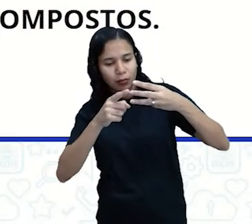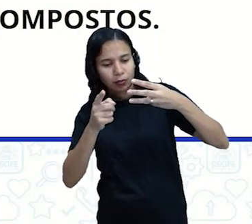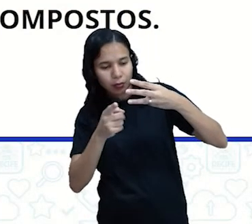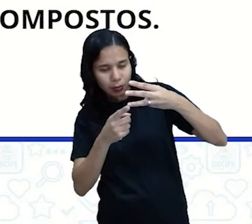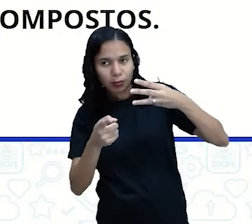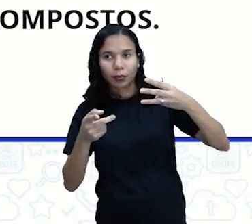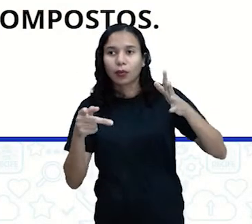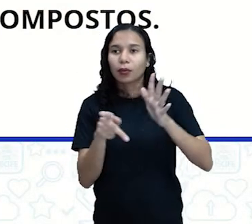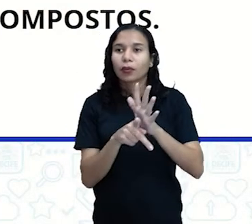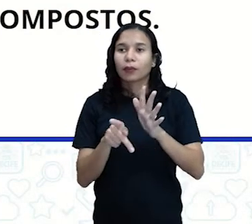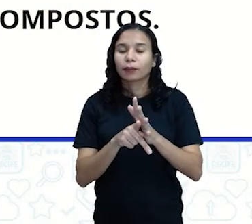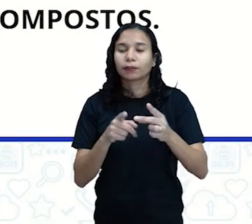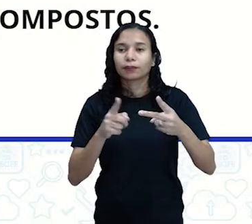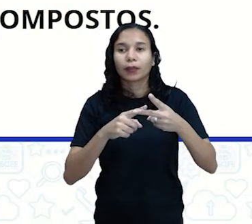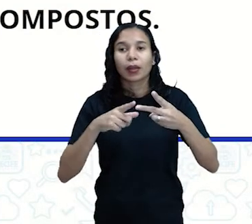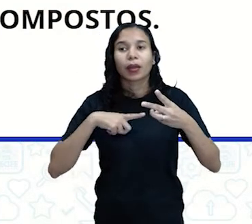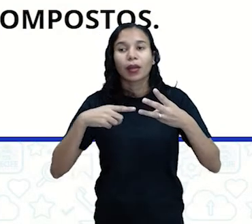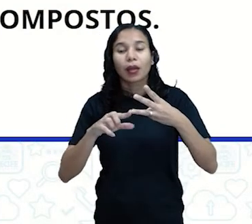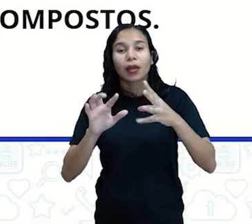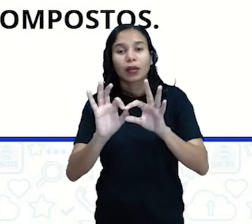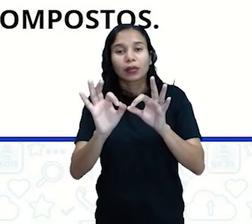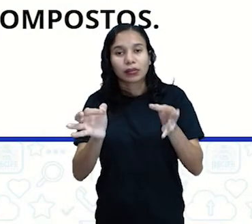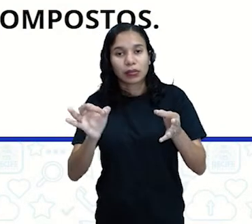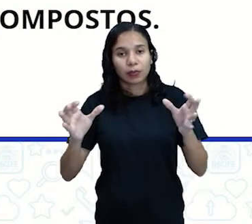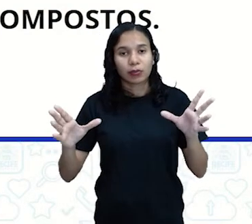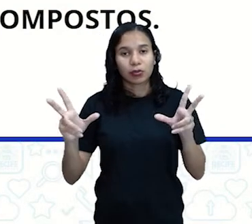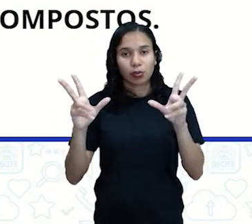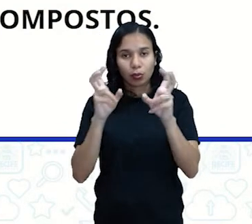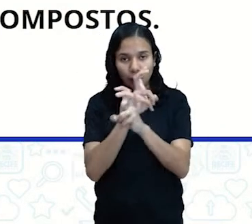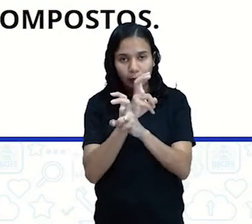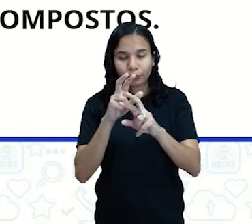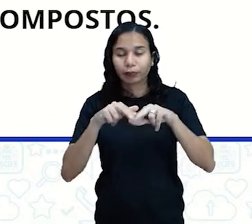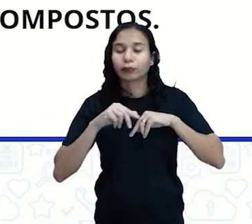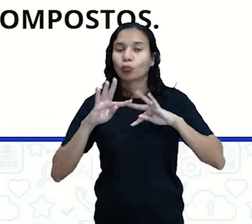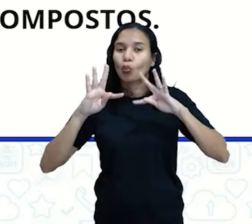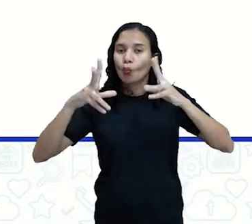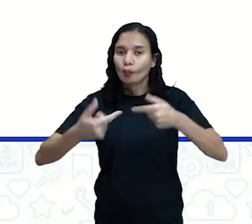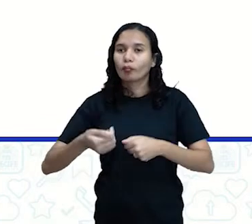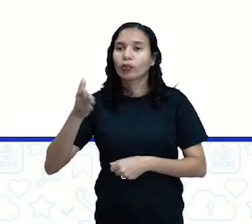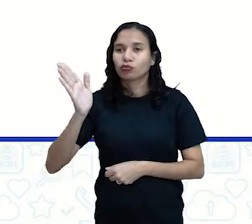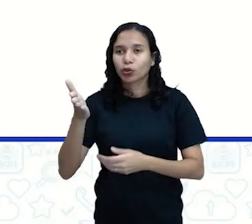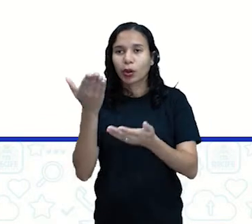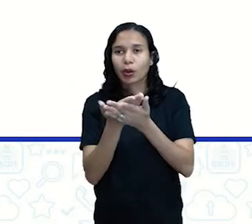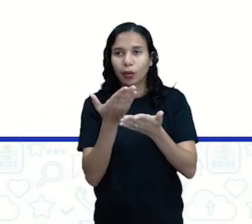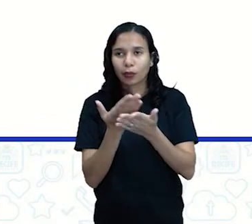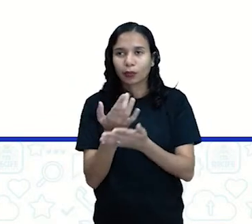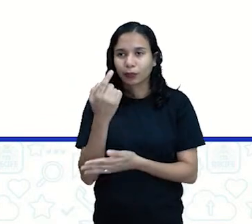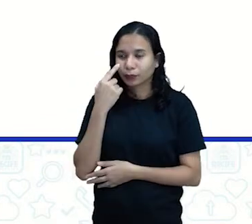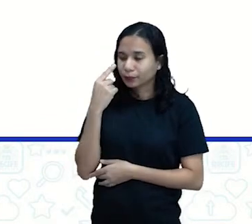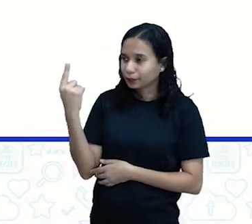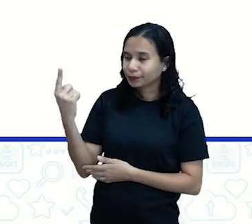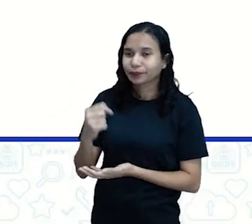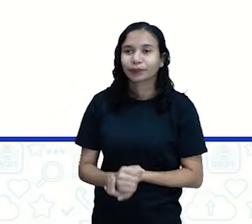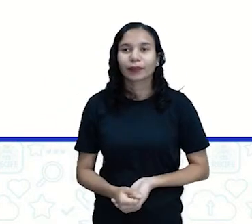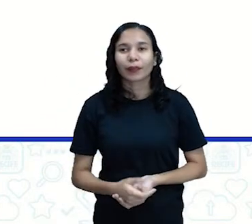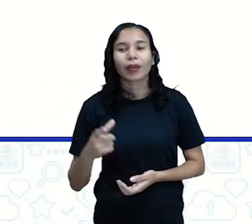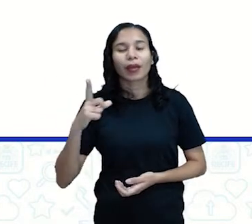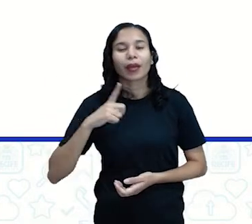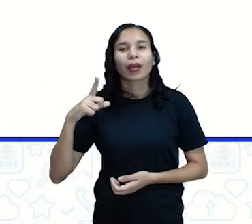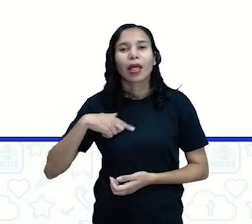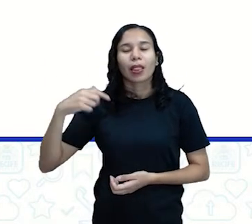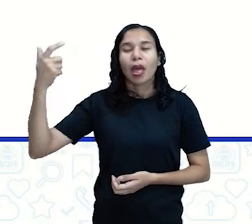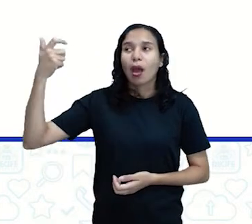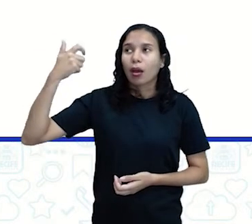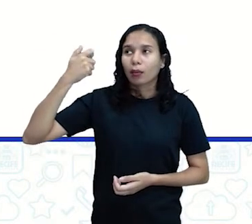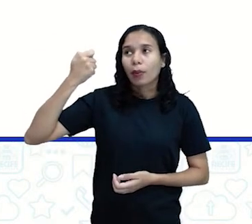ou derivado, pátrios, simples ou compostos, tá? Isso tudo a gente também já viu. Então, a gente teve aqui, ó, infravermelhos,